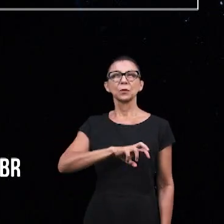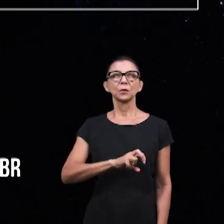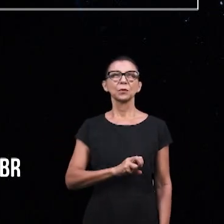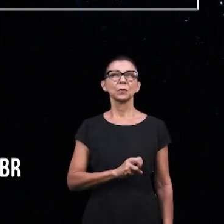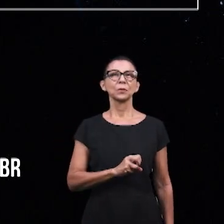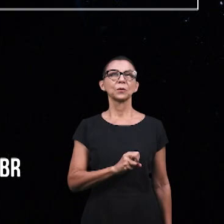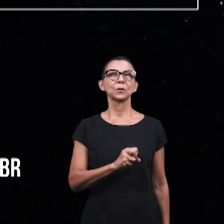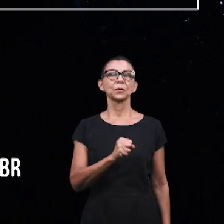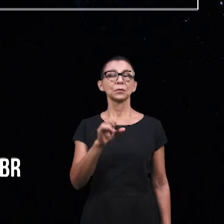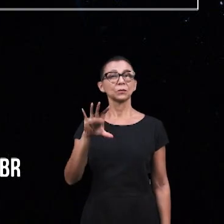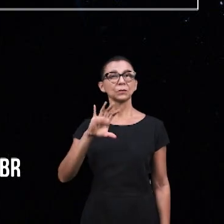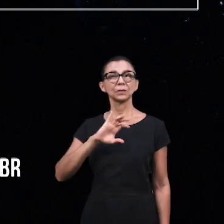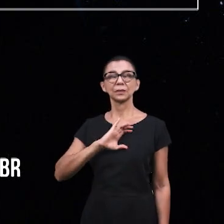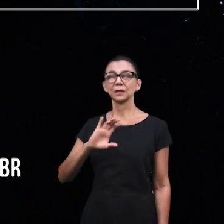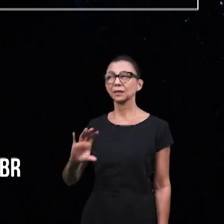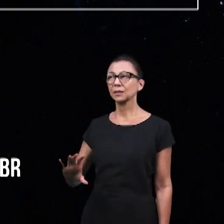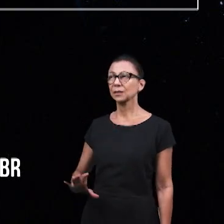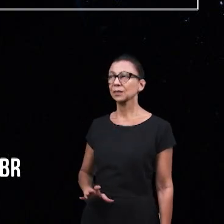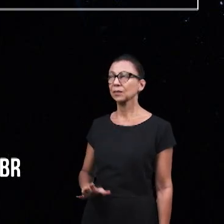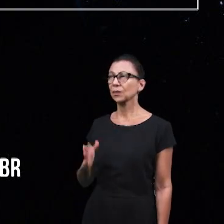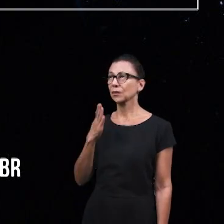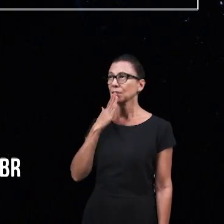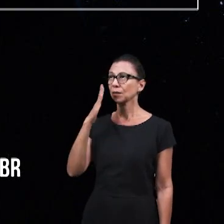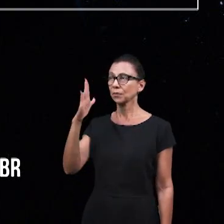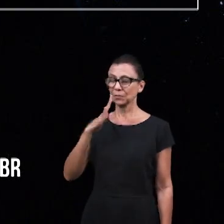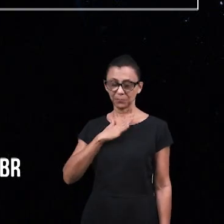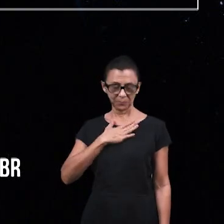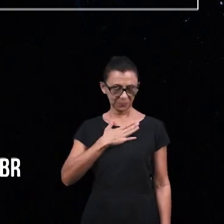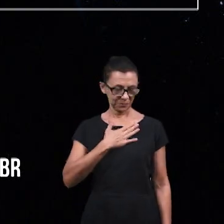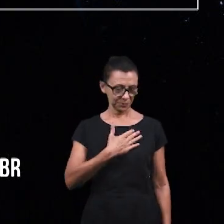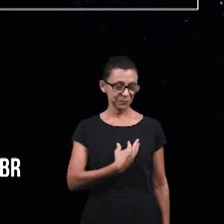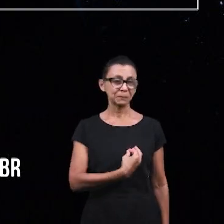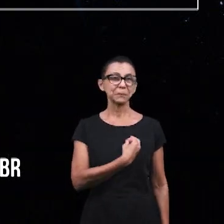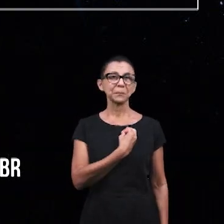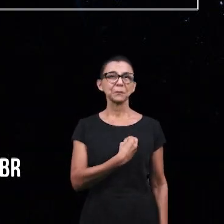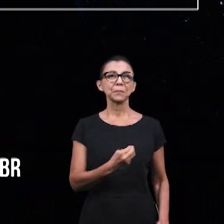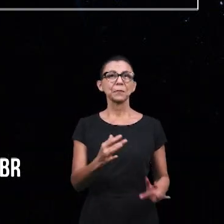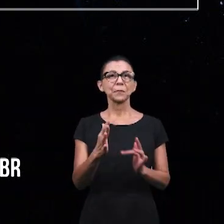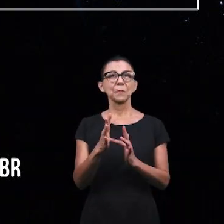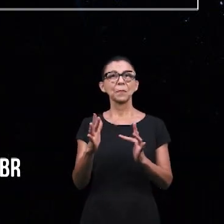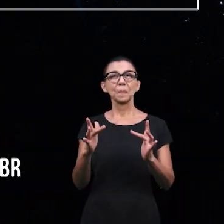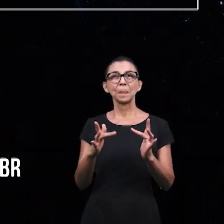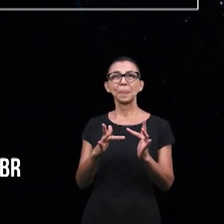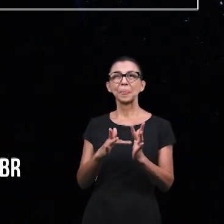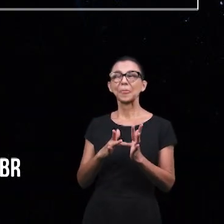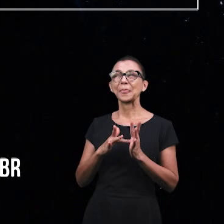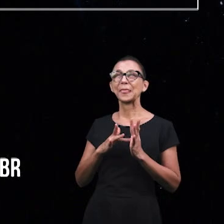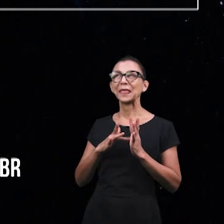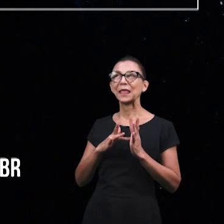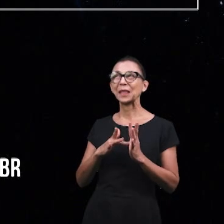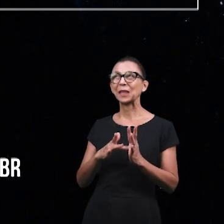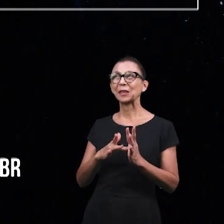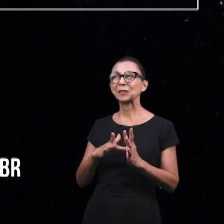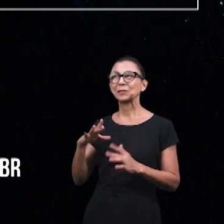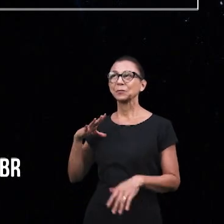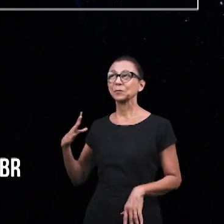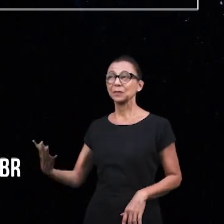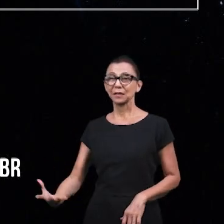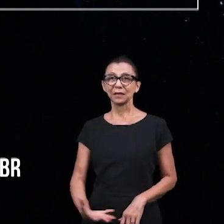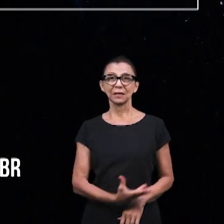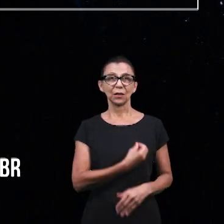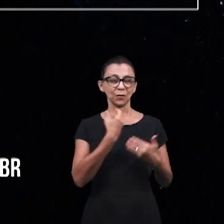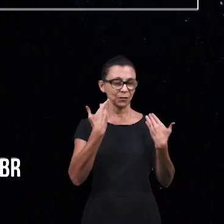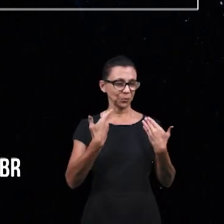que Cristo tem por mim. Jesus achou-me,